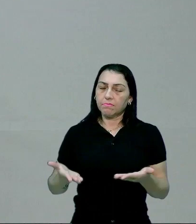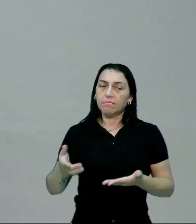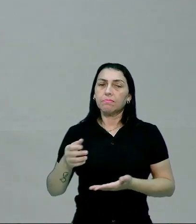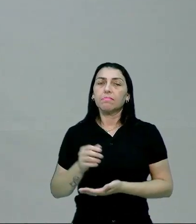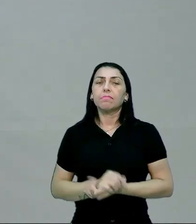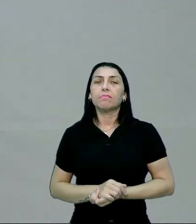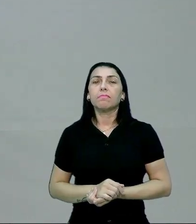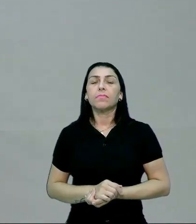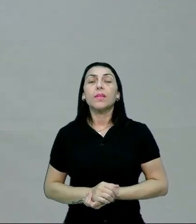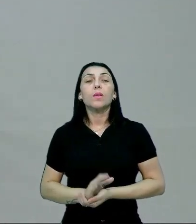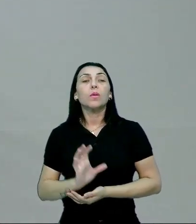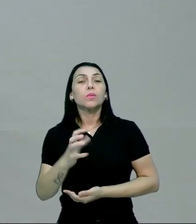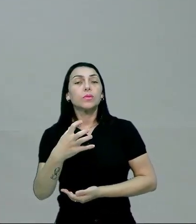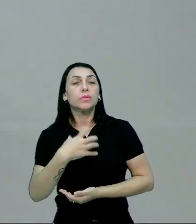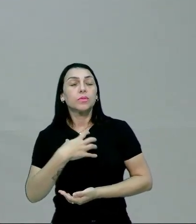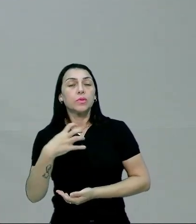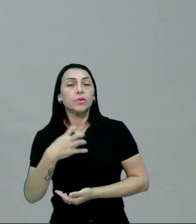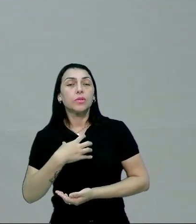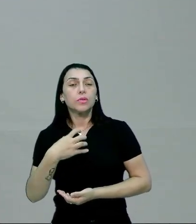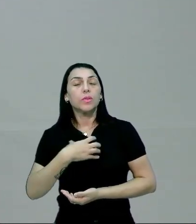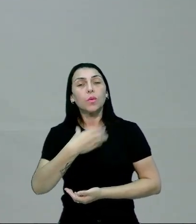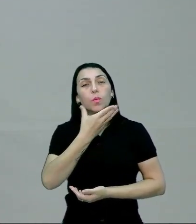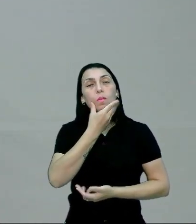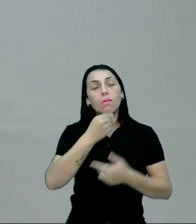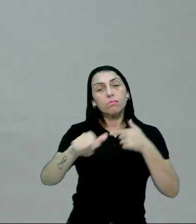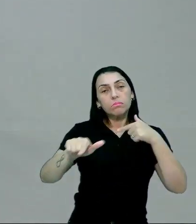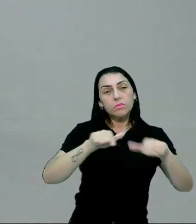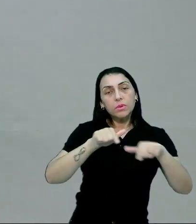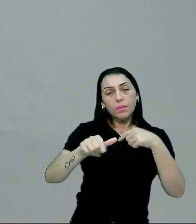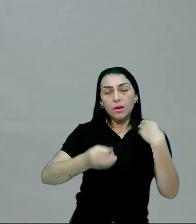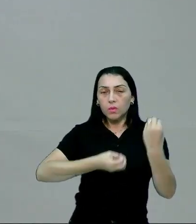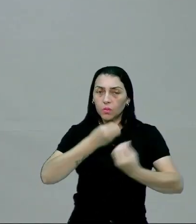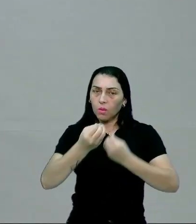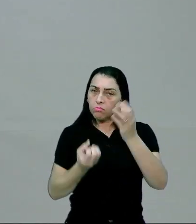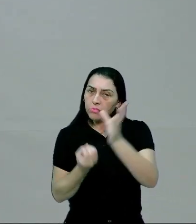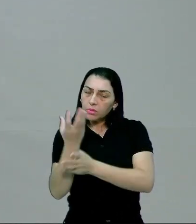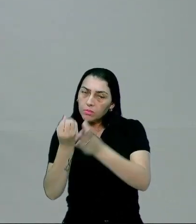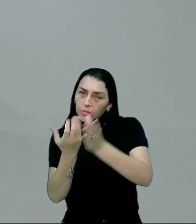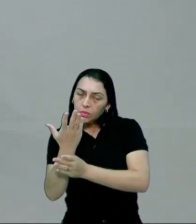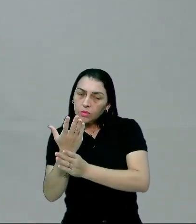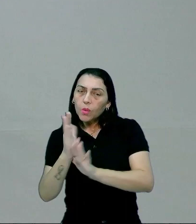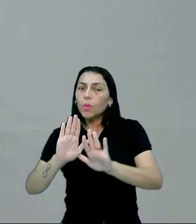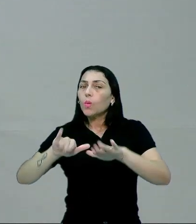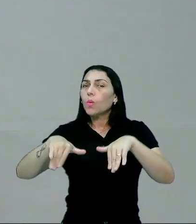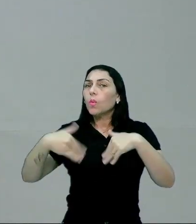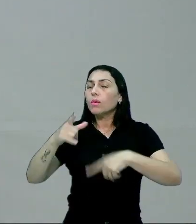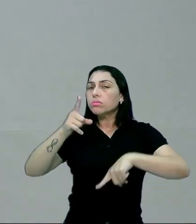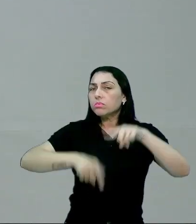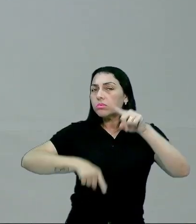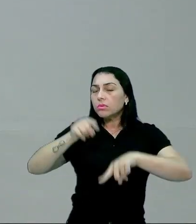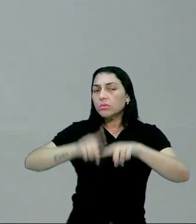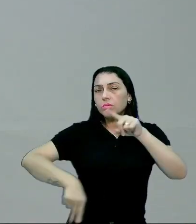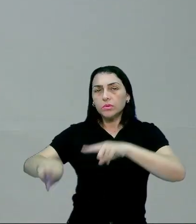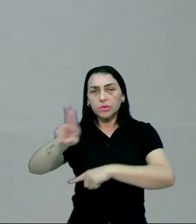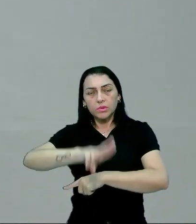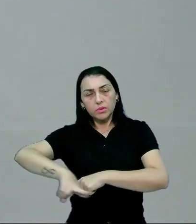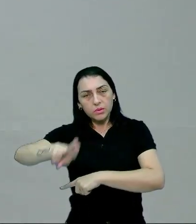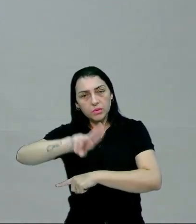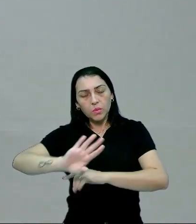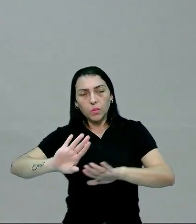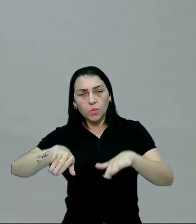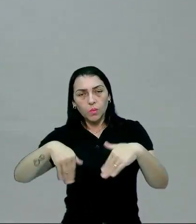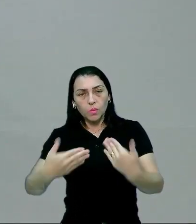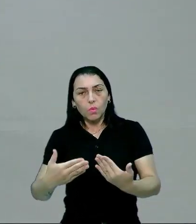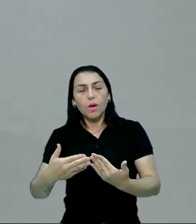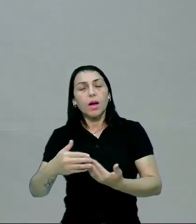é a forma como que esse homem trabalha, como que ele produz, quais os instrumentos utilizados, quais